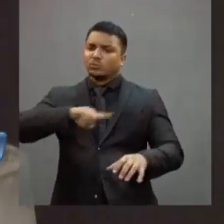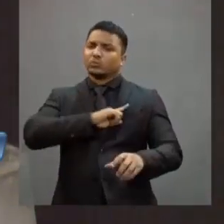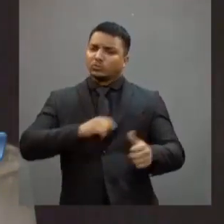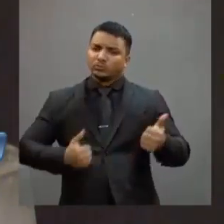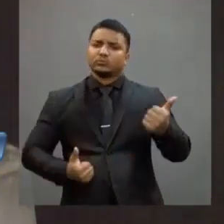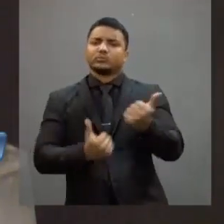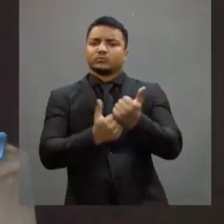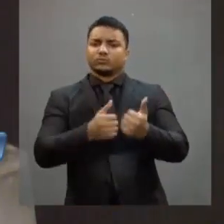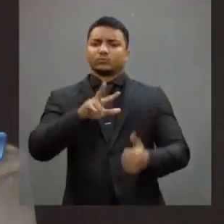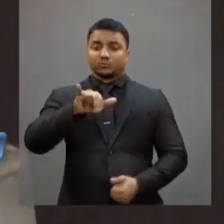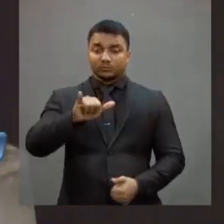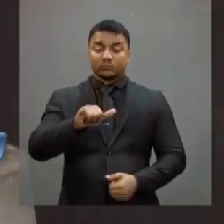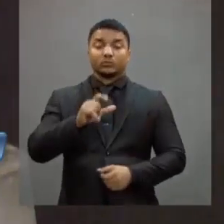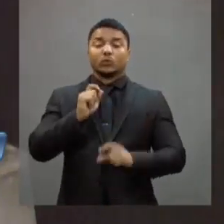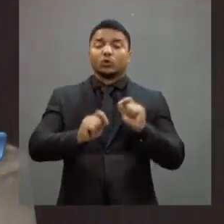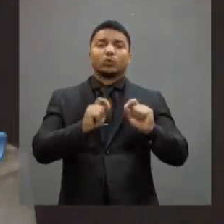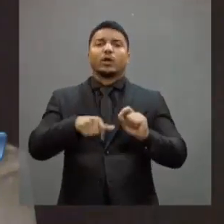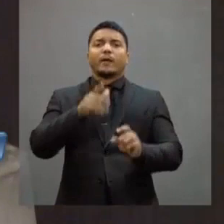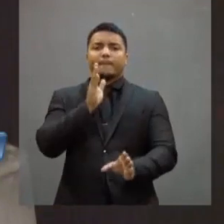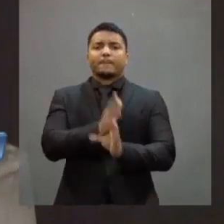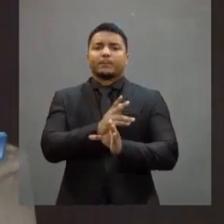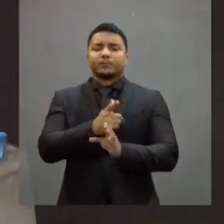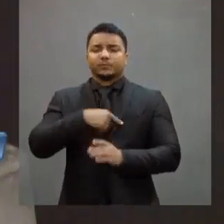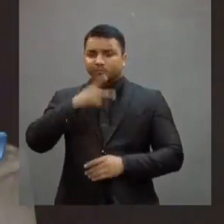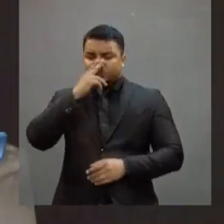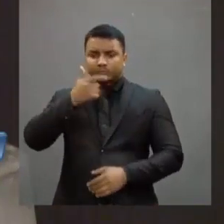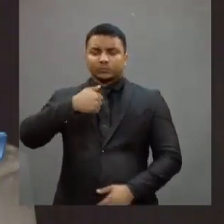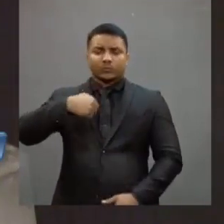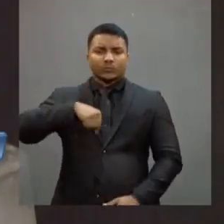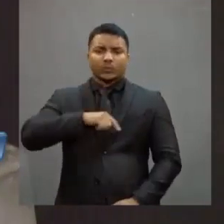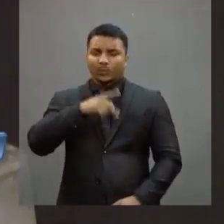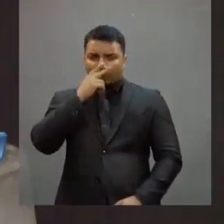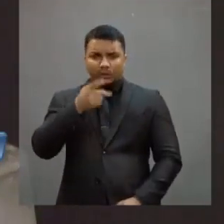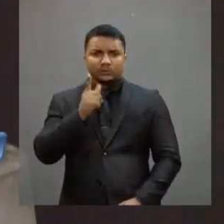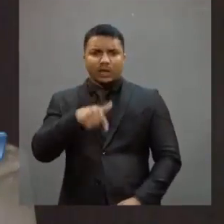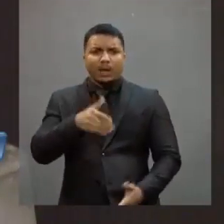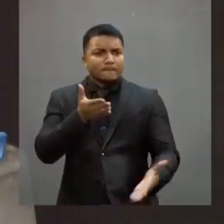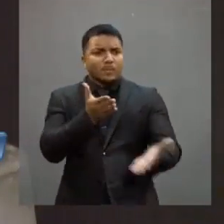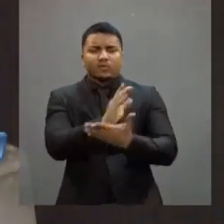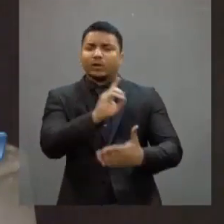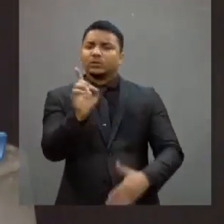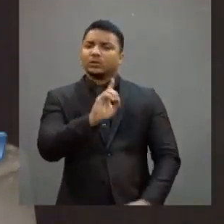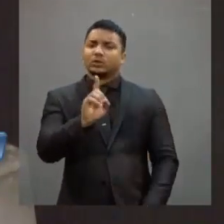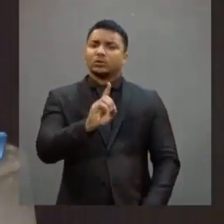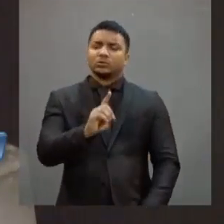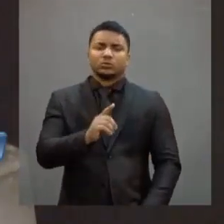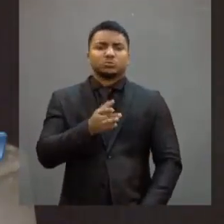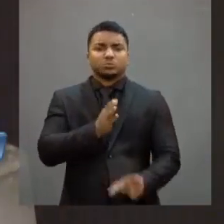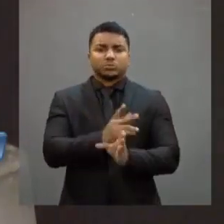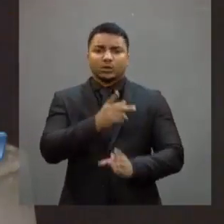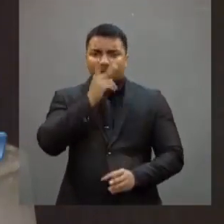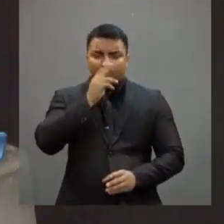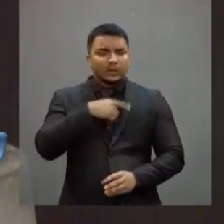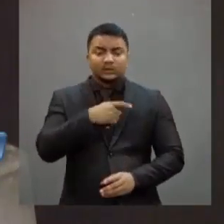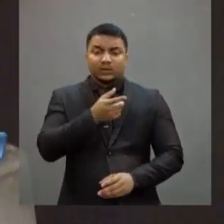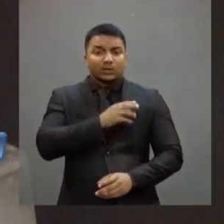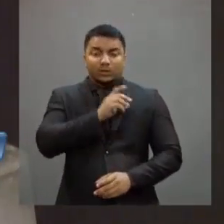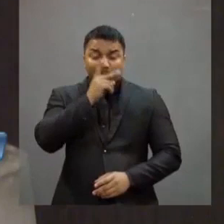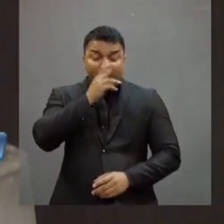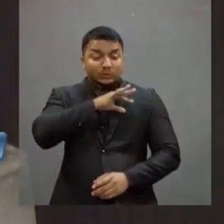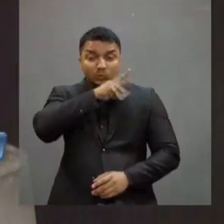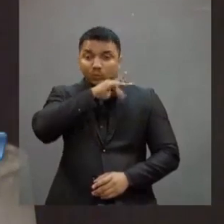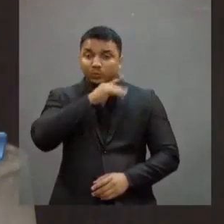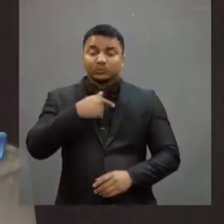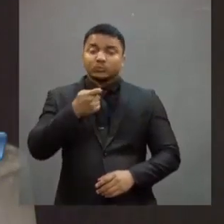no sentido de que nós possamos dar a batalha para que isso não seja aprovado. É uma temeridade aprovar isso